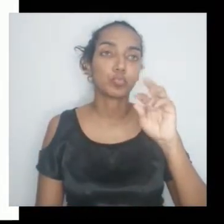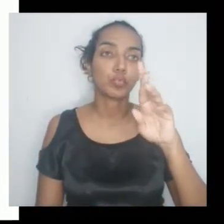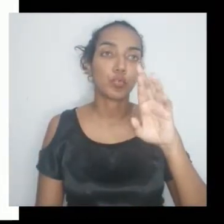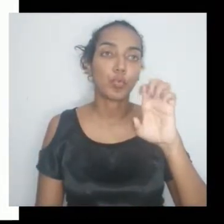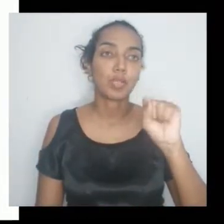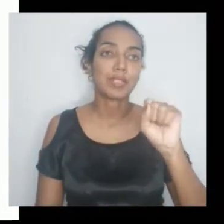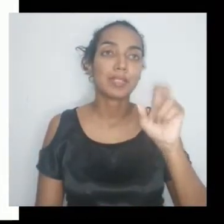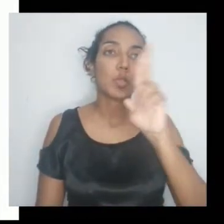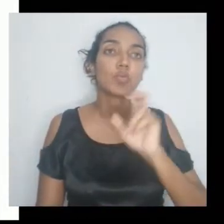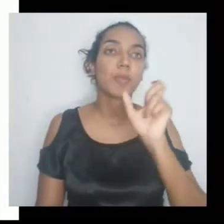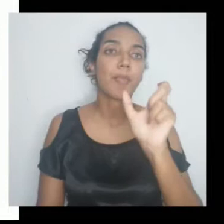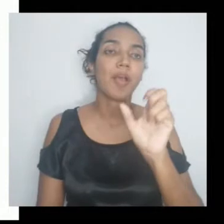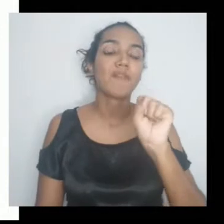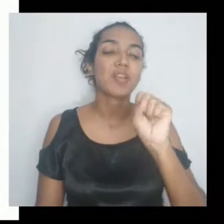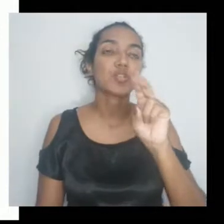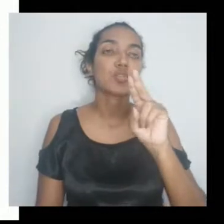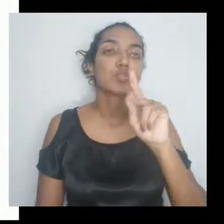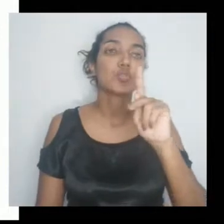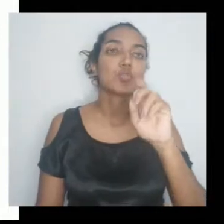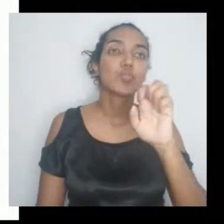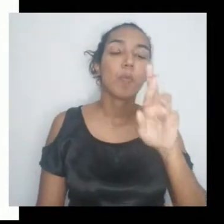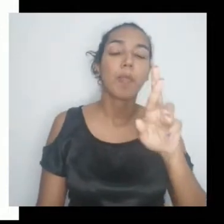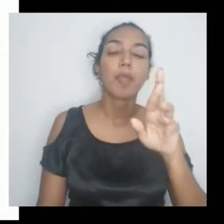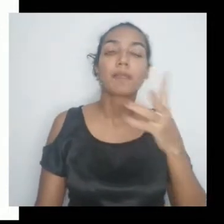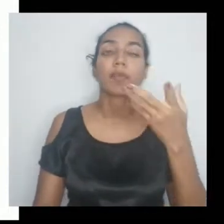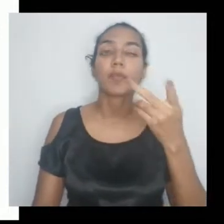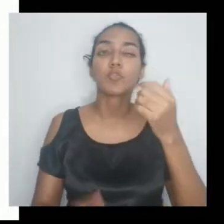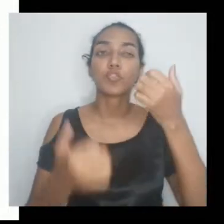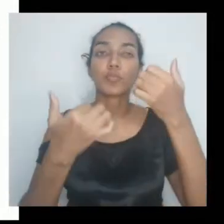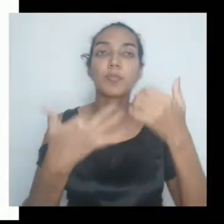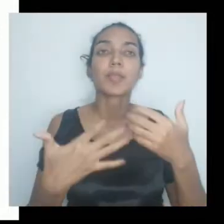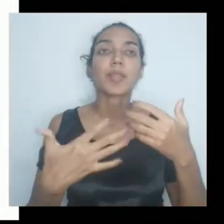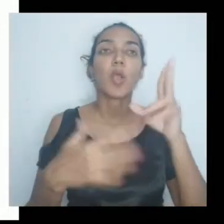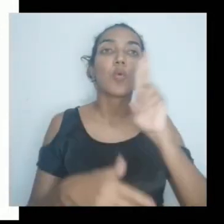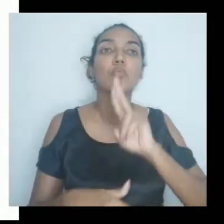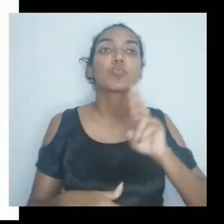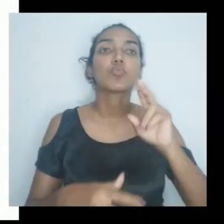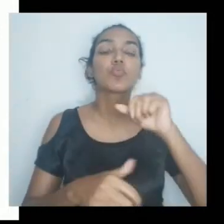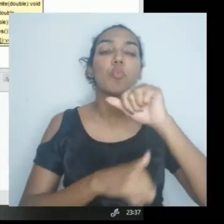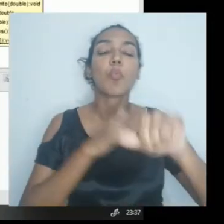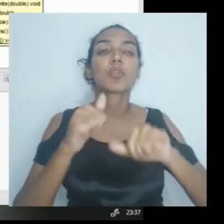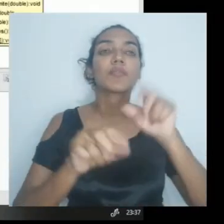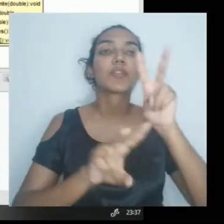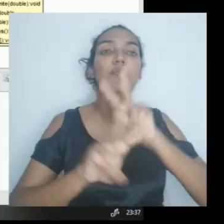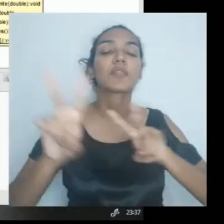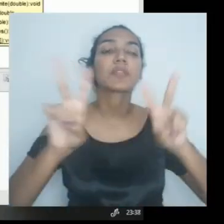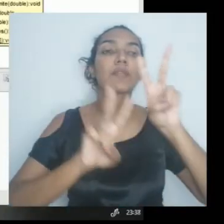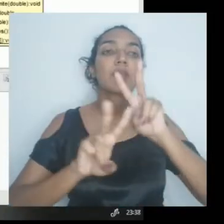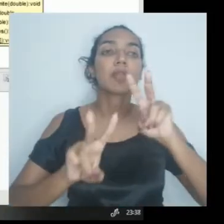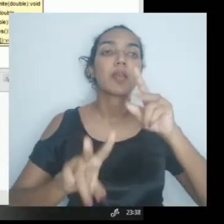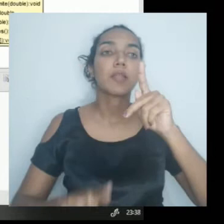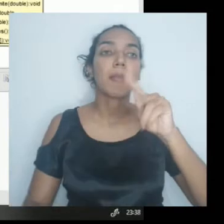do modificador de visibilidade protected. O que o protected está fazendo aqui na classe conta? Por que eu